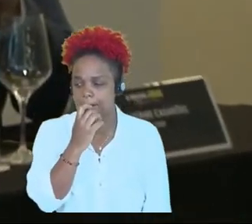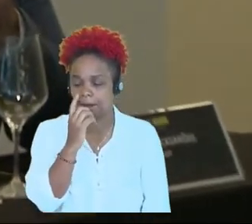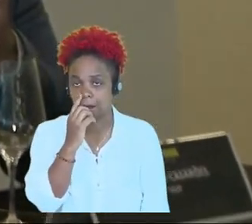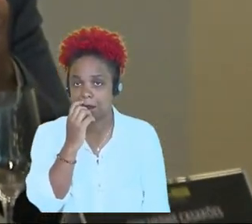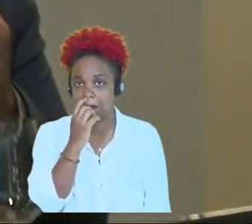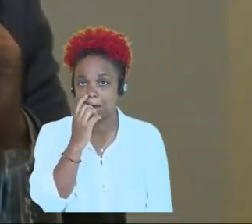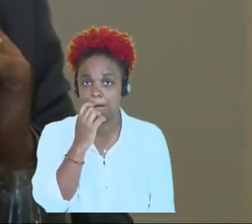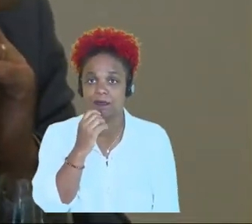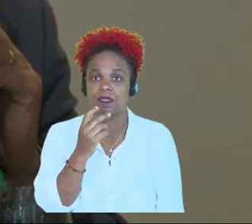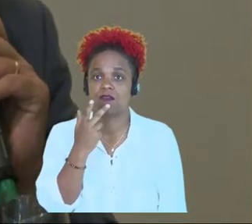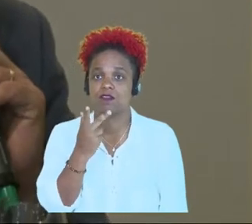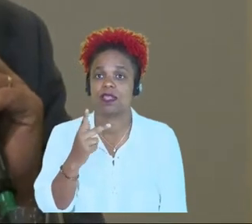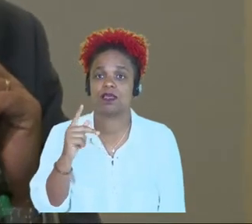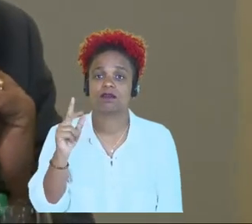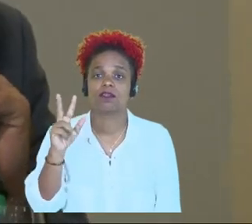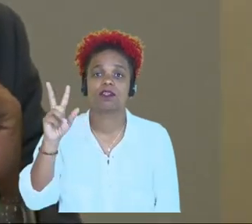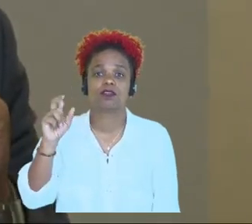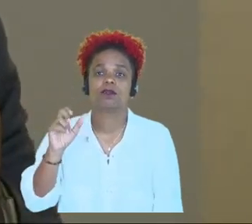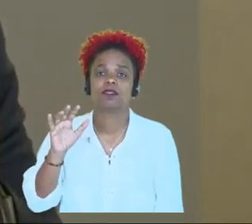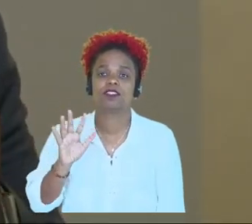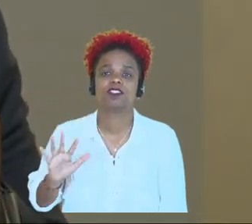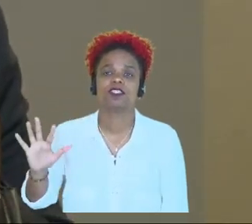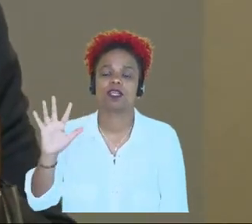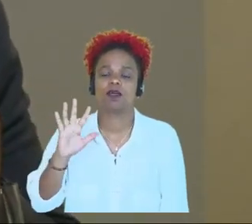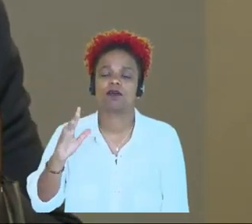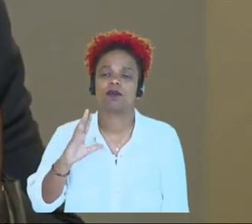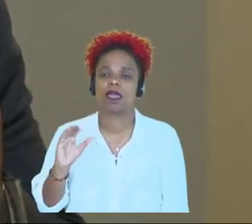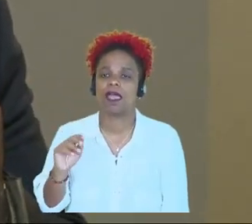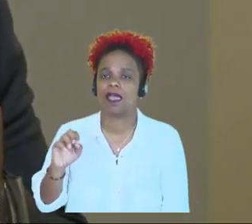Primeiro eu vou falar do geral, depois eu volto para a pergunta da Camila.